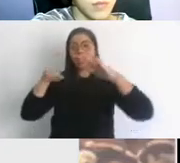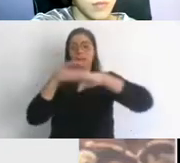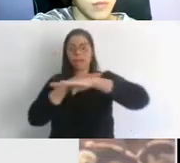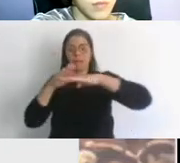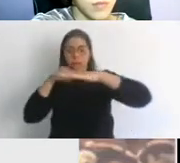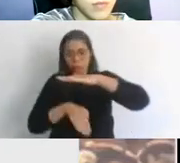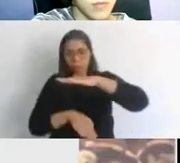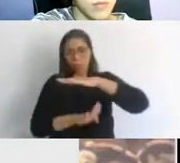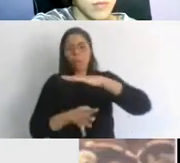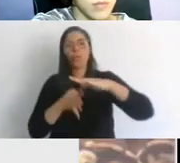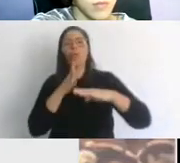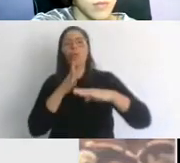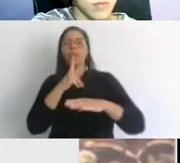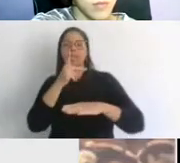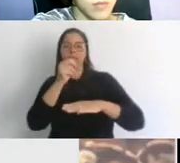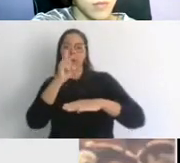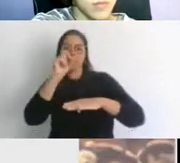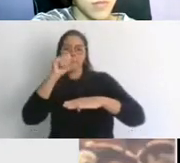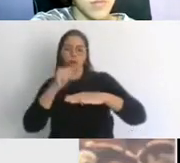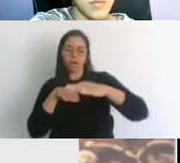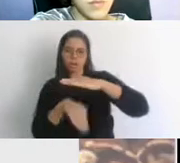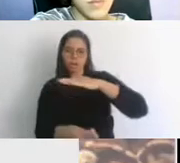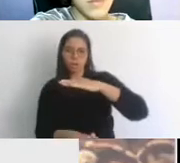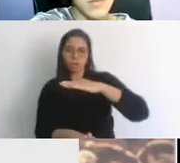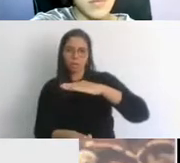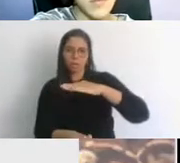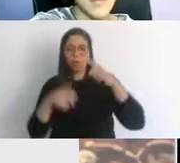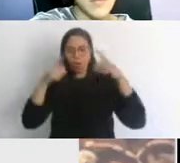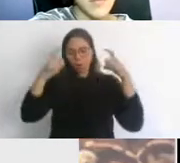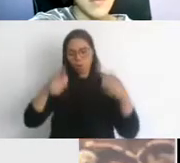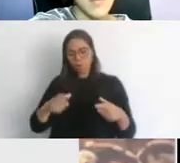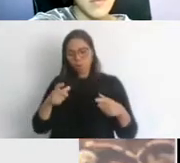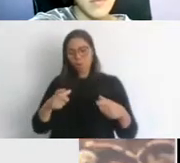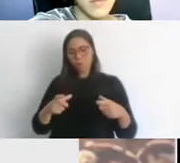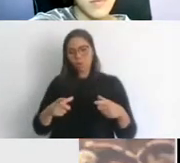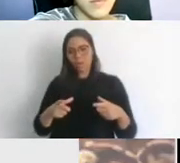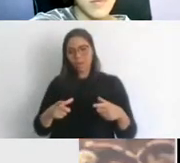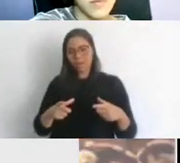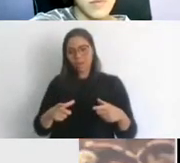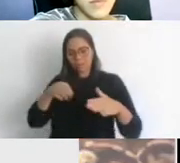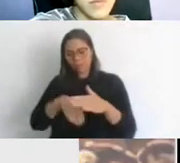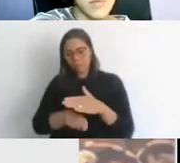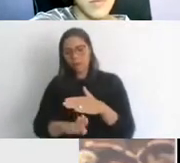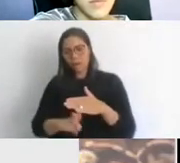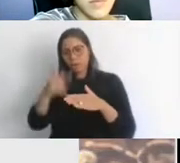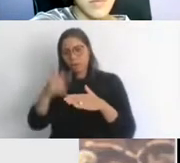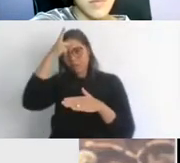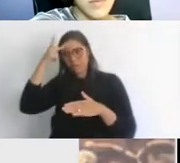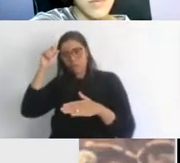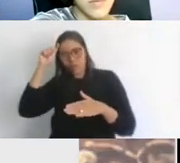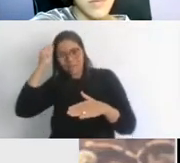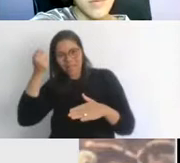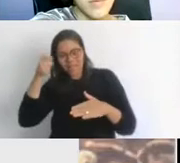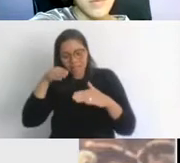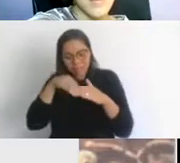eram estocados E aí gente a instalar as pelo menos pelo menos a pessoa uma pessoa negra